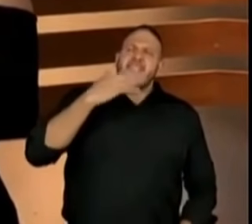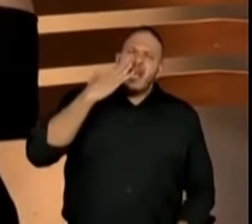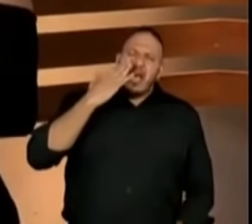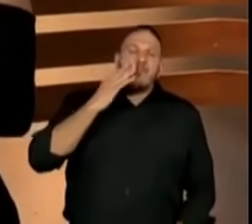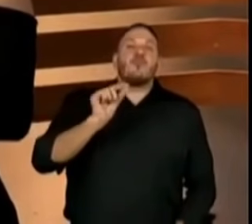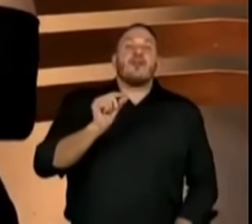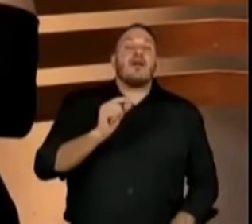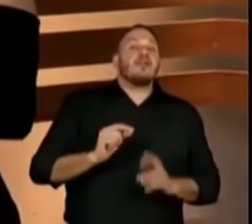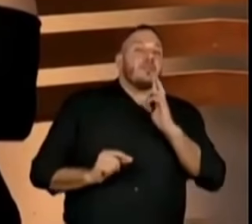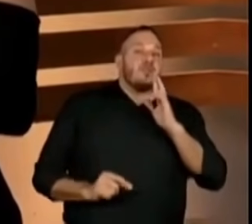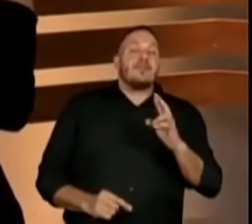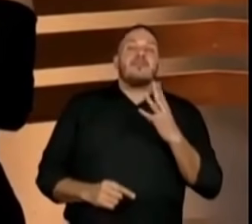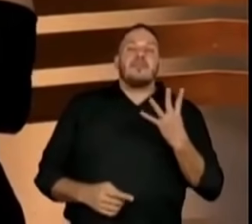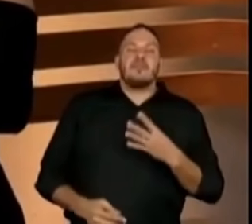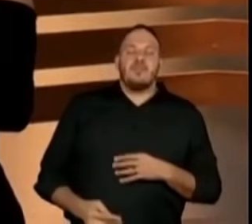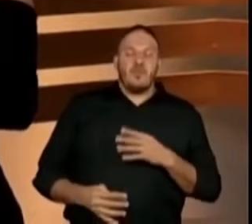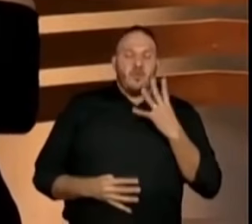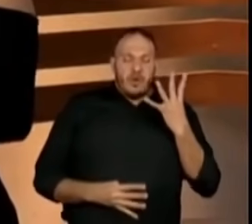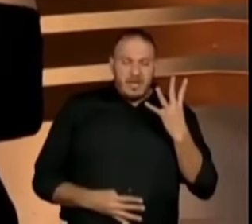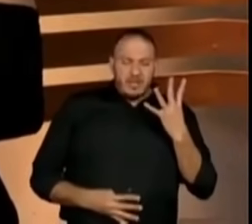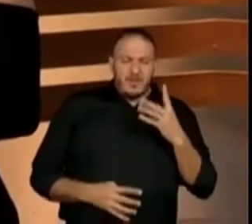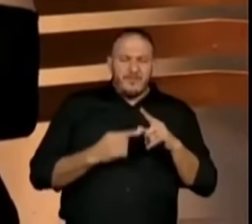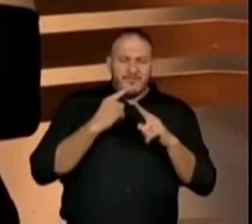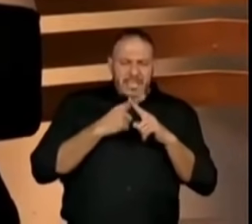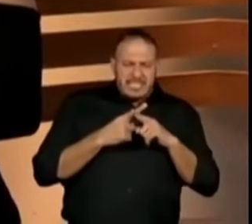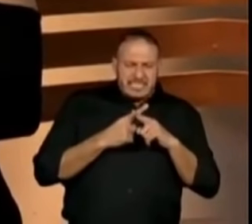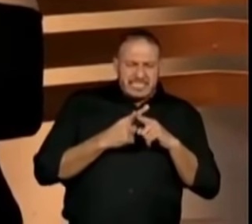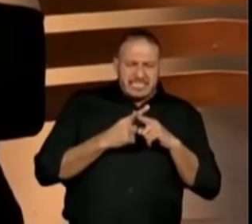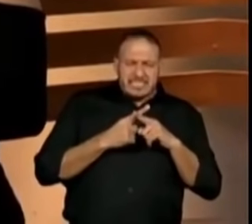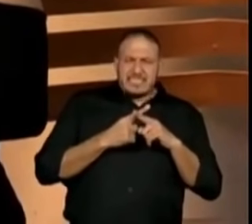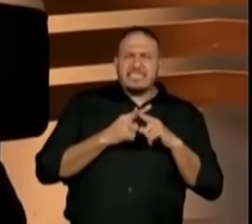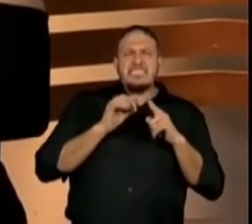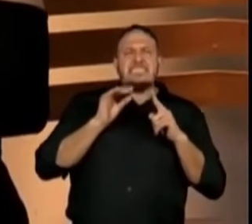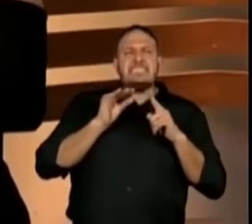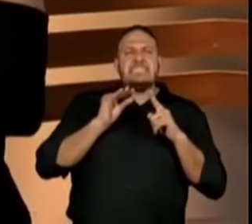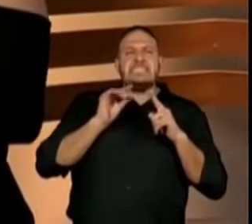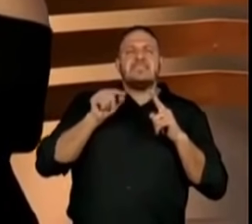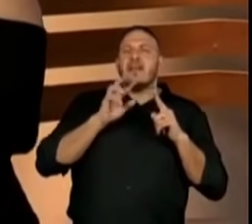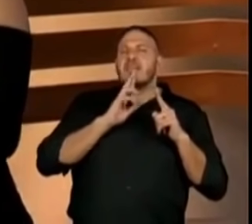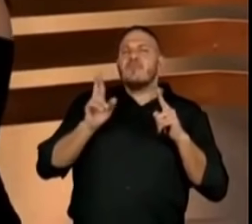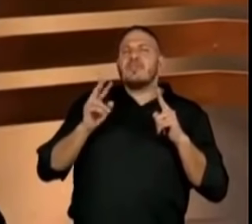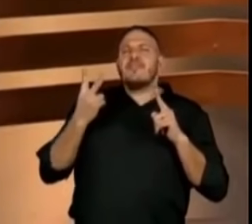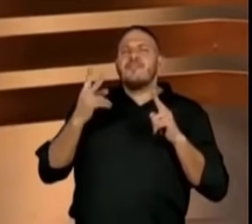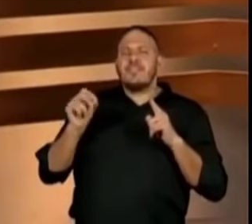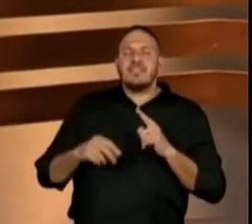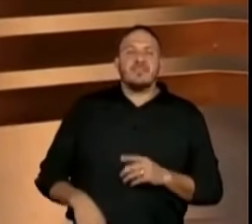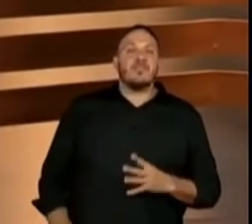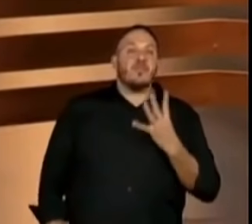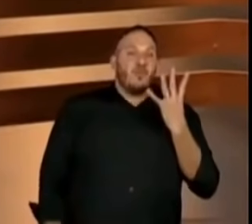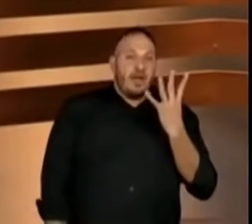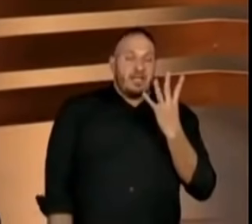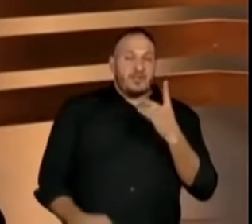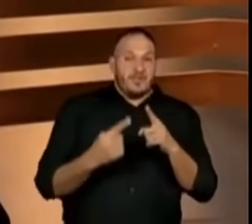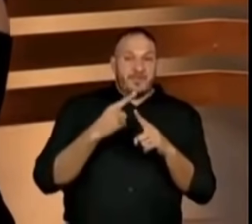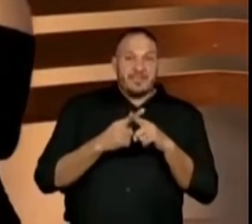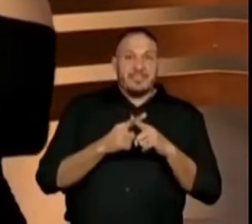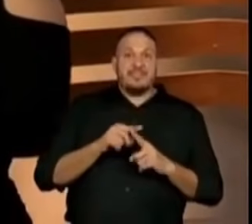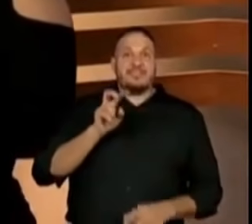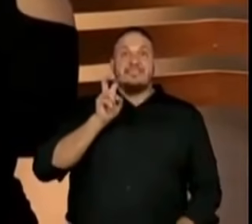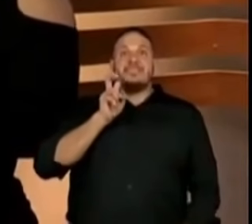o 20. 4 vezes quanto que dá 20? E aí, pessoal? 4 vezes